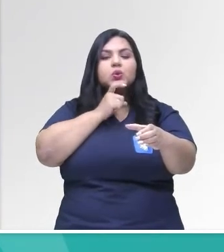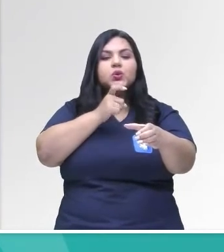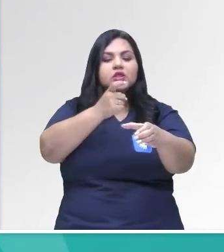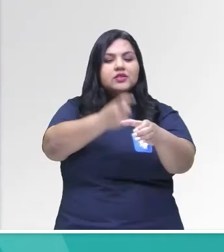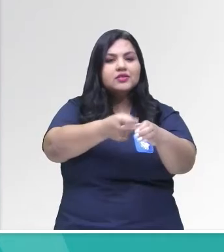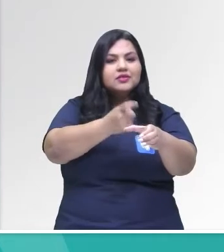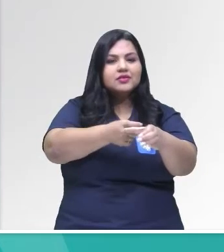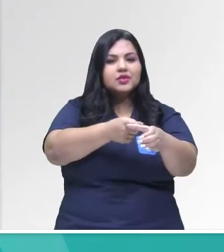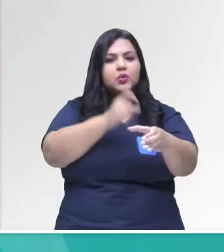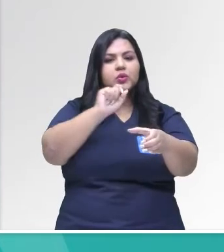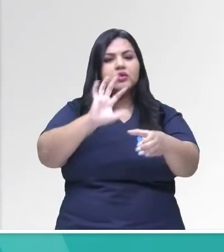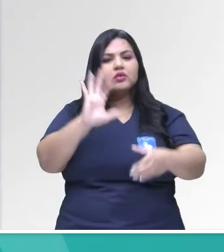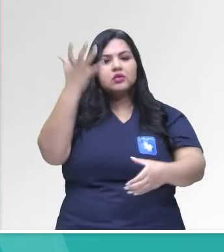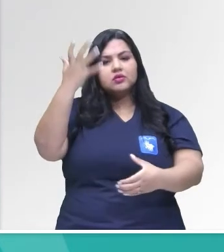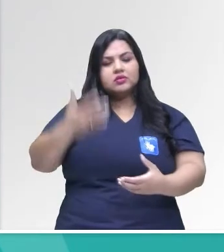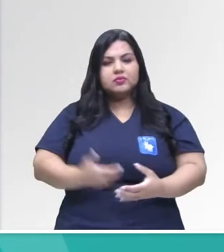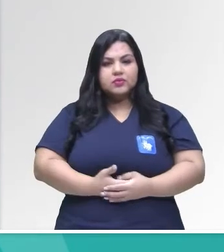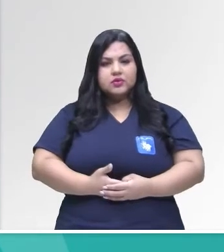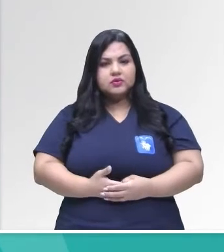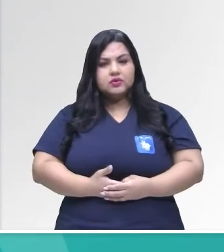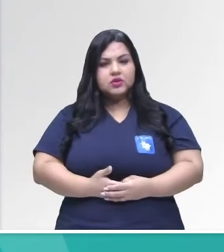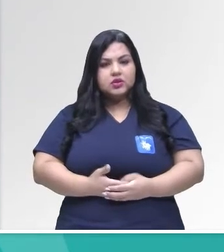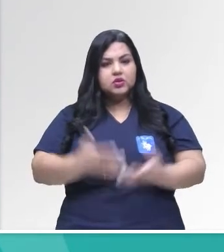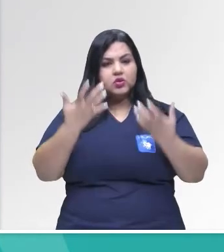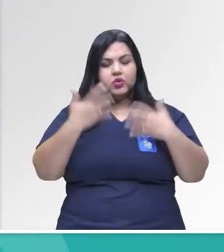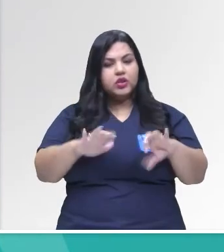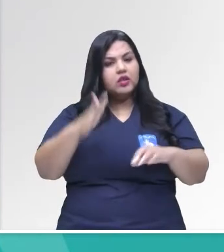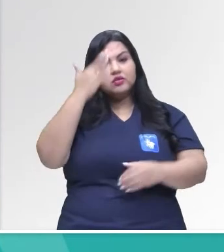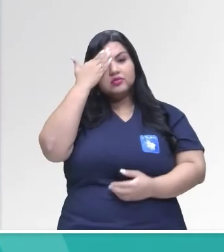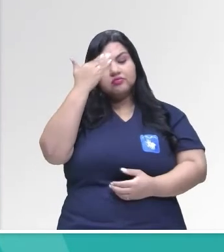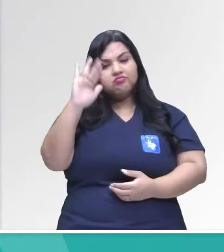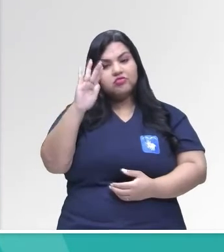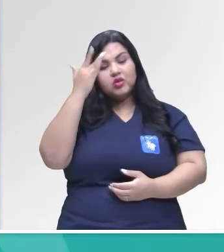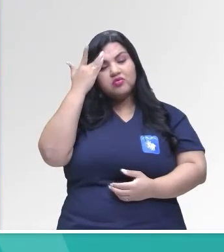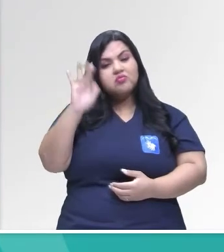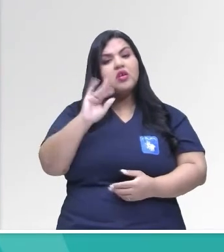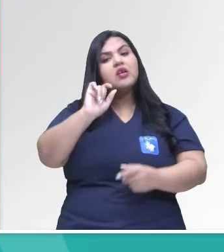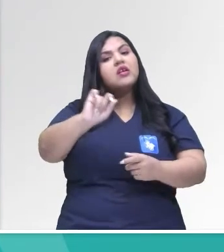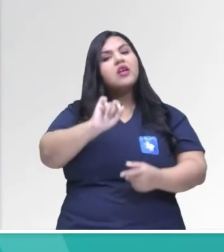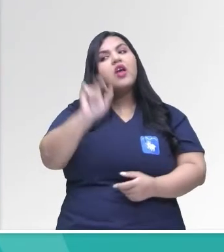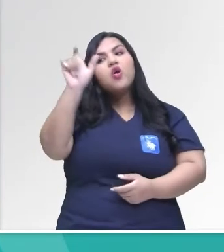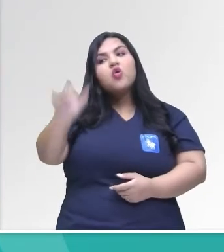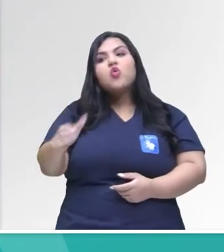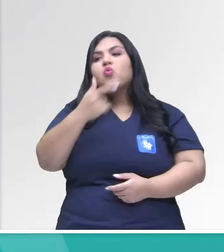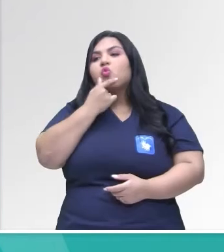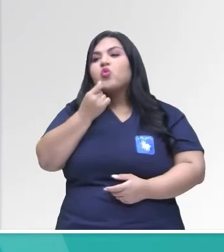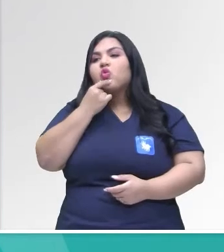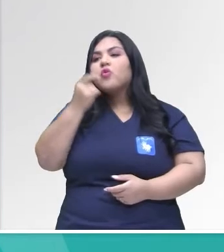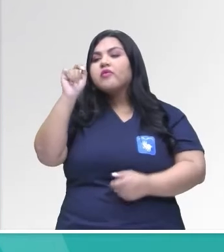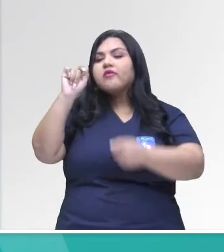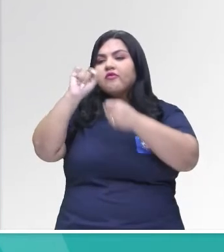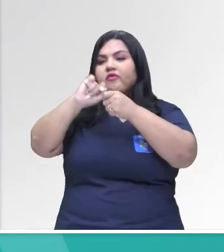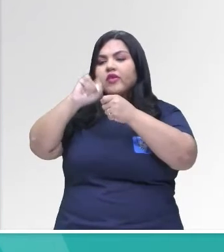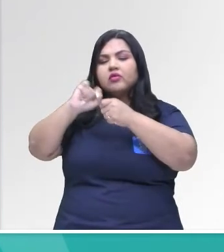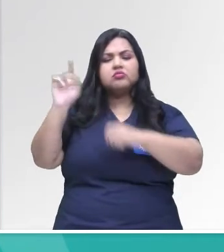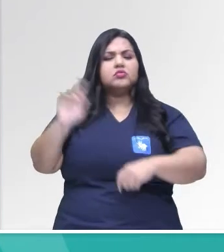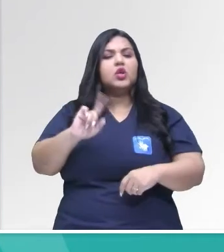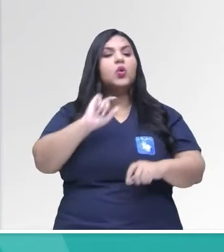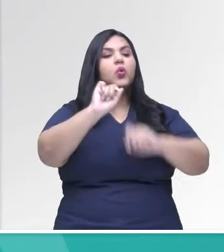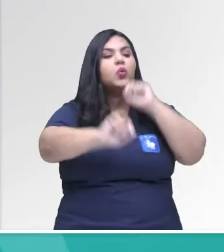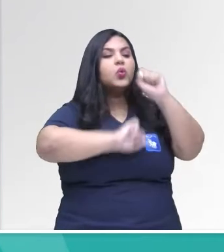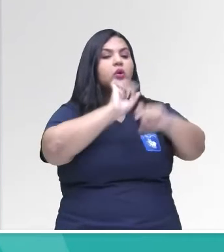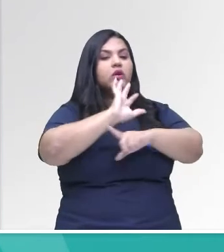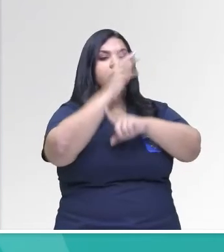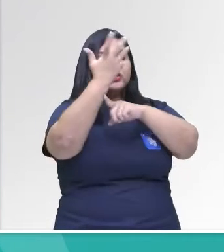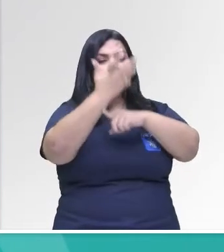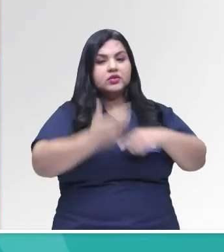aqui? Eu não quero saber nessa minha oração quem foi que fez, que realizou, mas o que